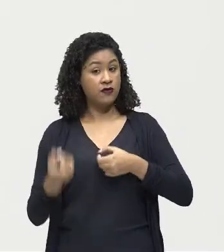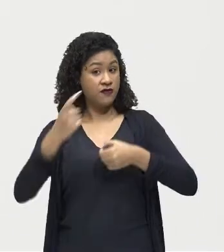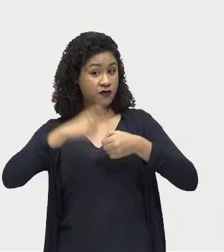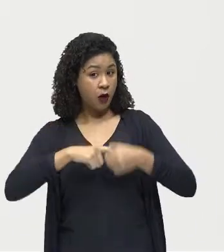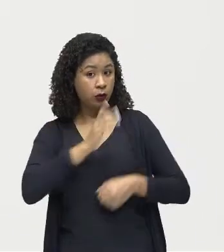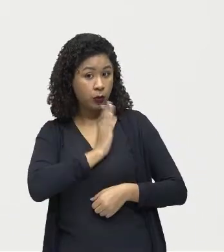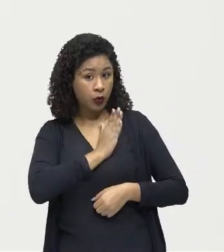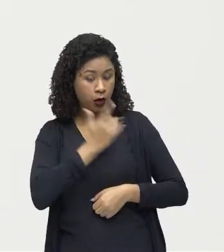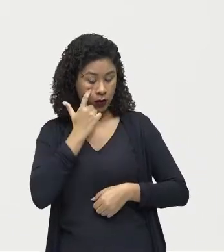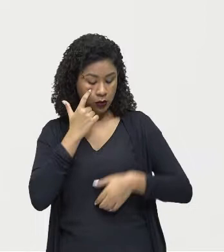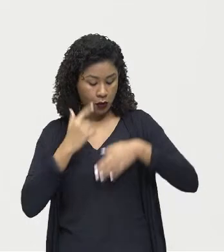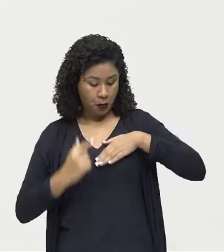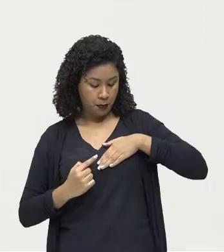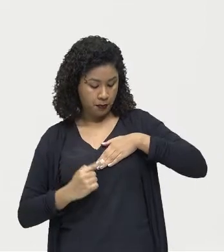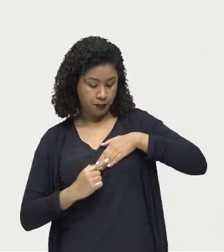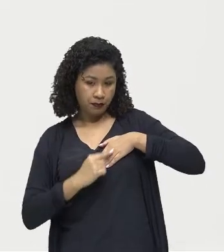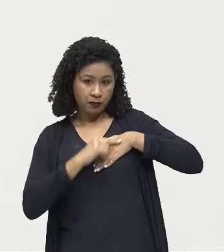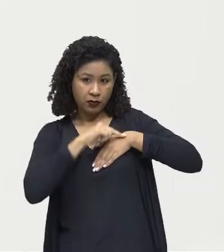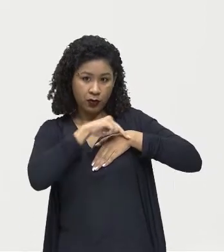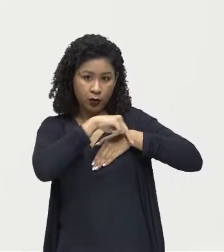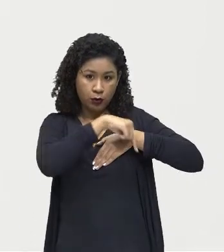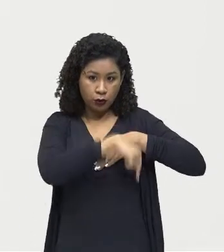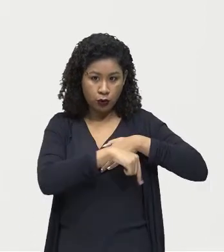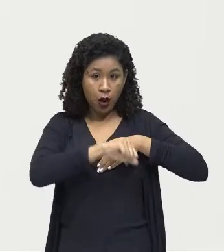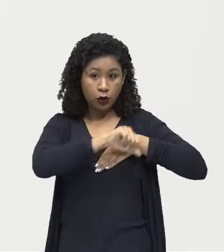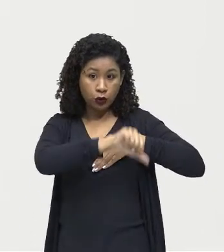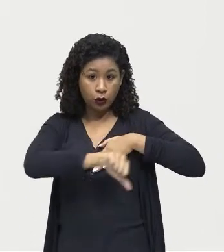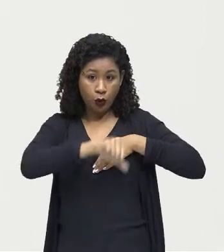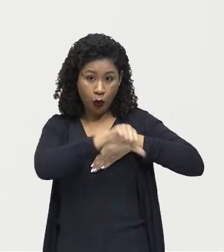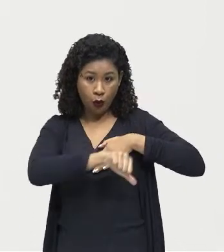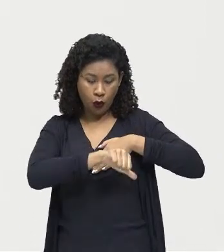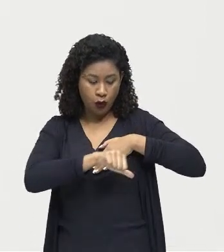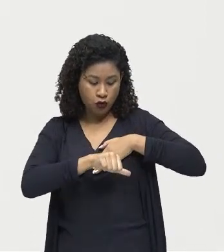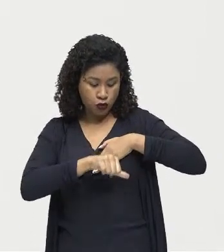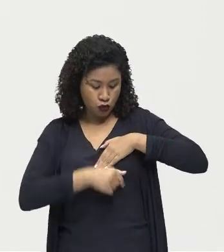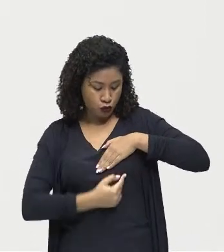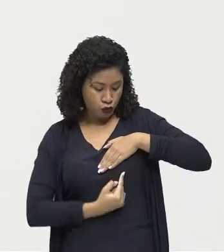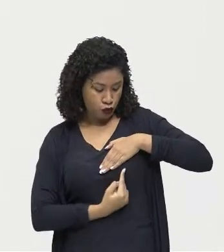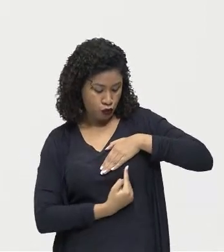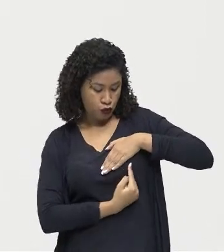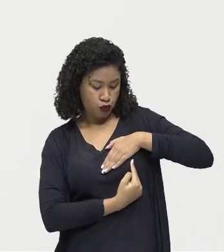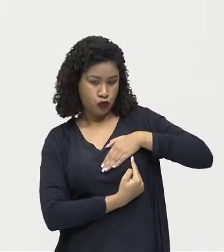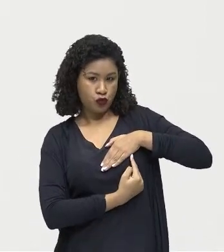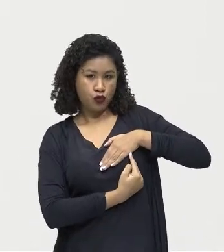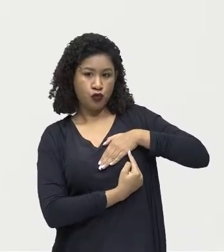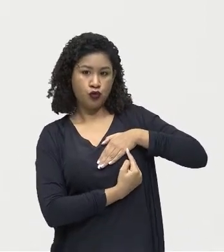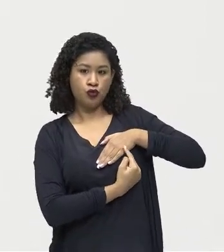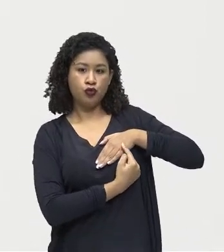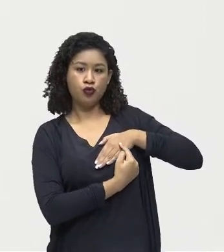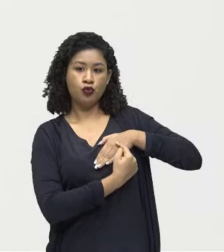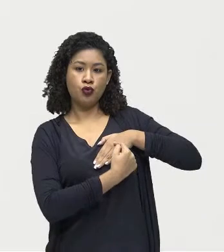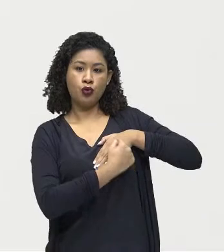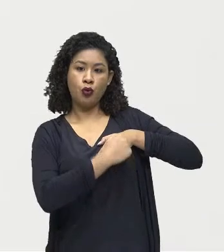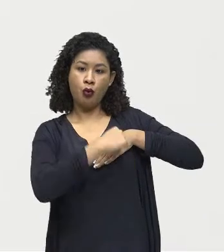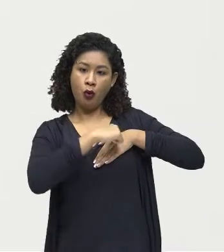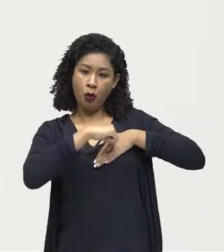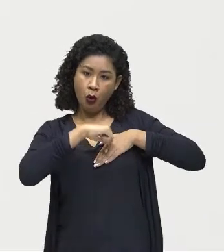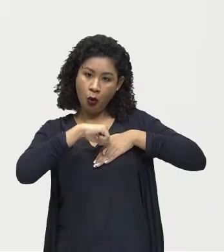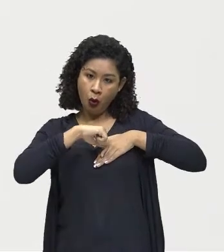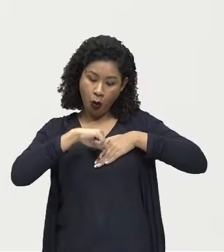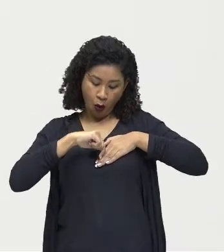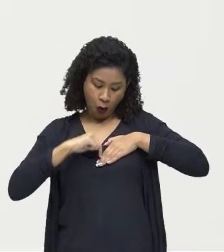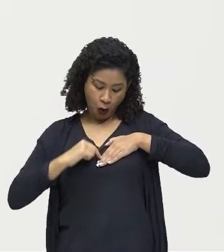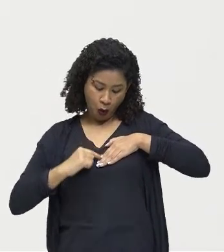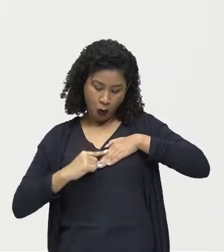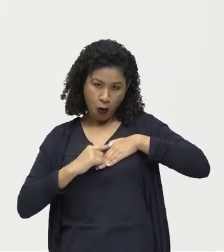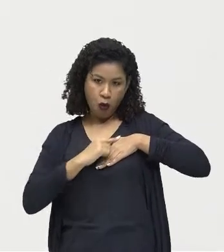vai retornar aqui, ó, oxigenado, entrando pelo átrio esquerdo. Tá? Então, essa é a pequena